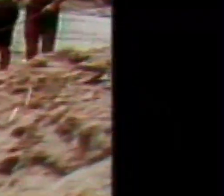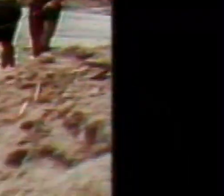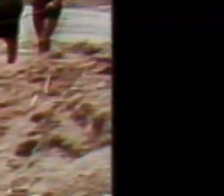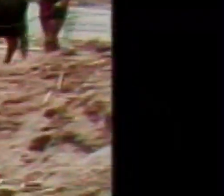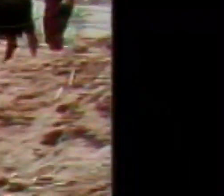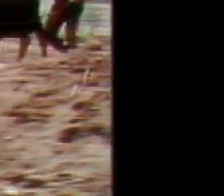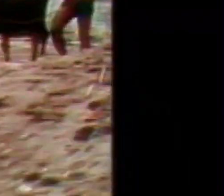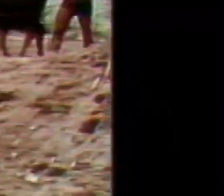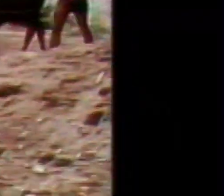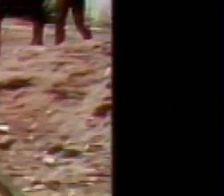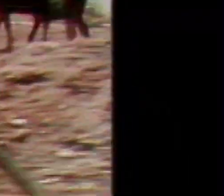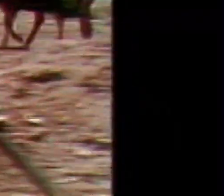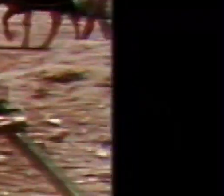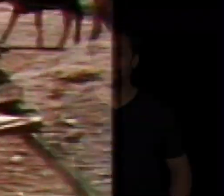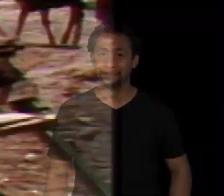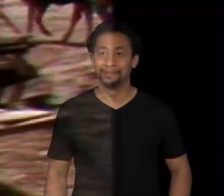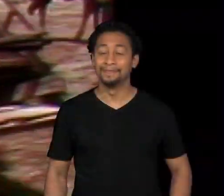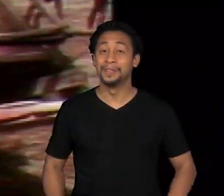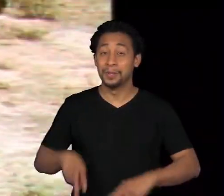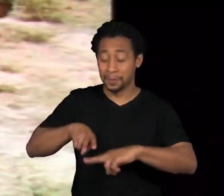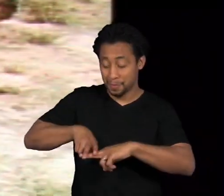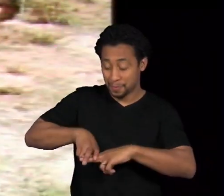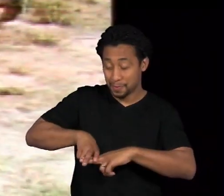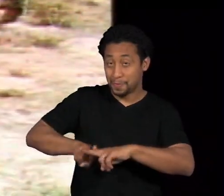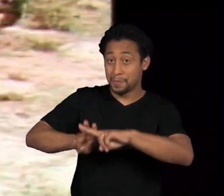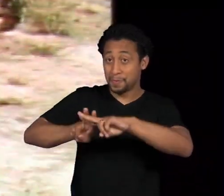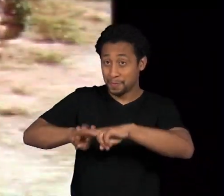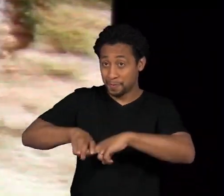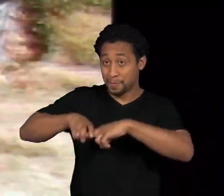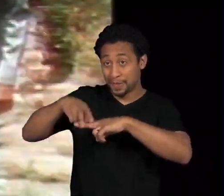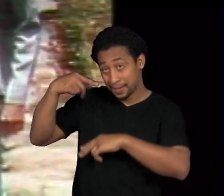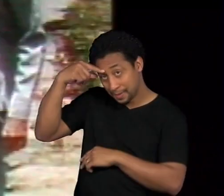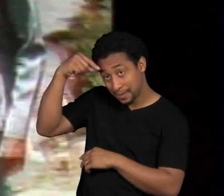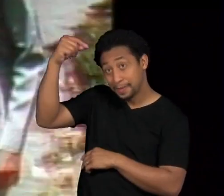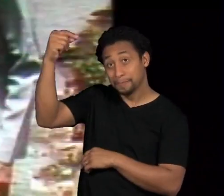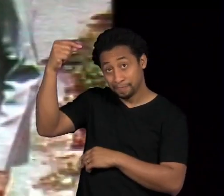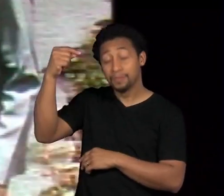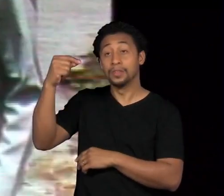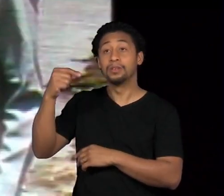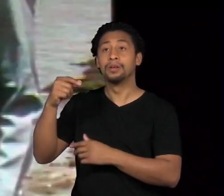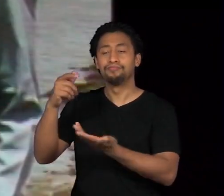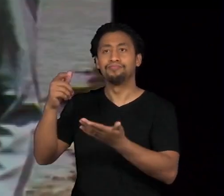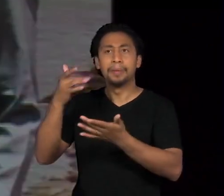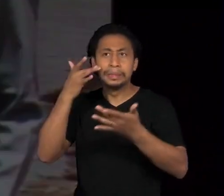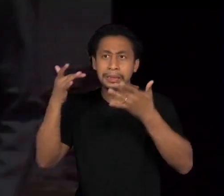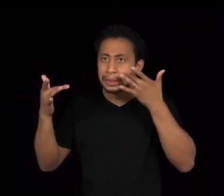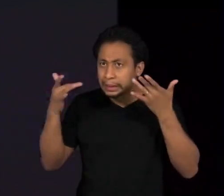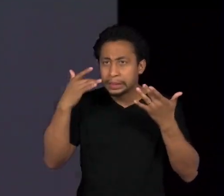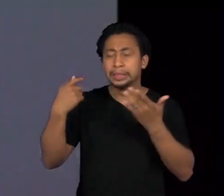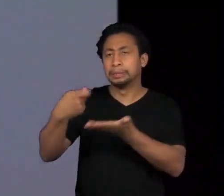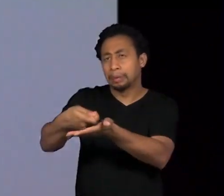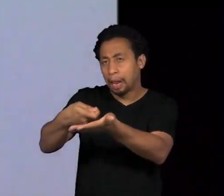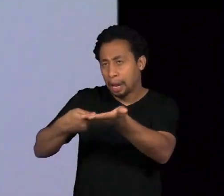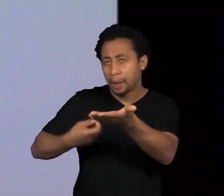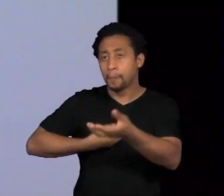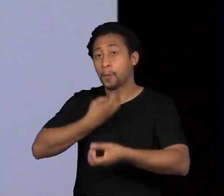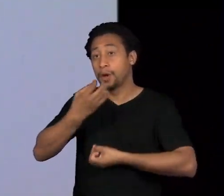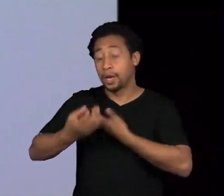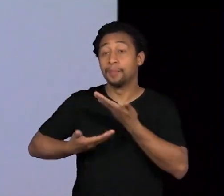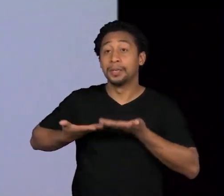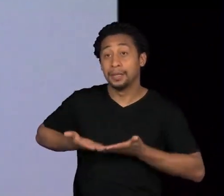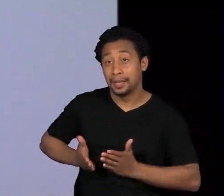só Ariano Suassuna romancista poeta e dramaturgo nasceu Em 1927 na